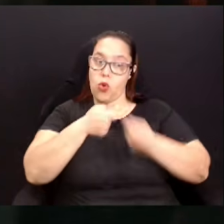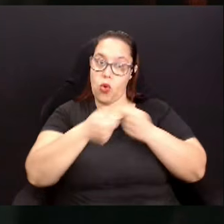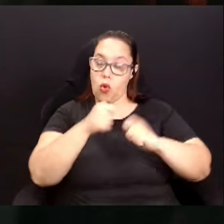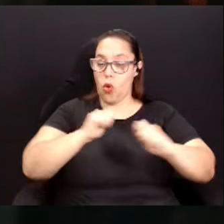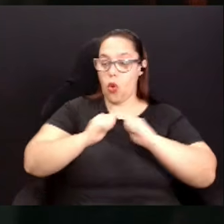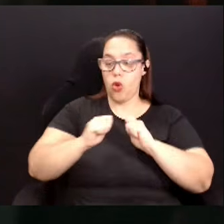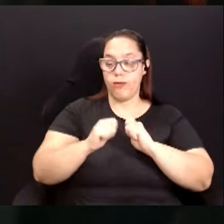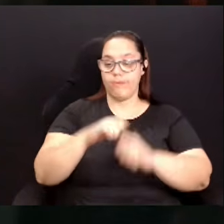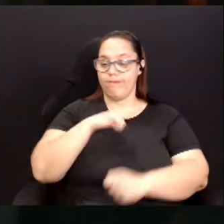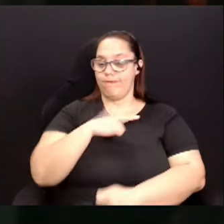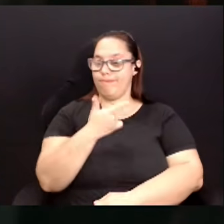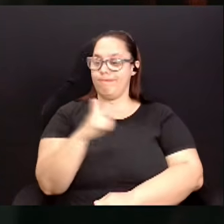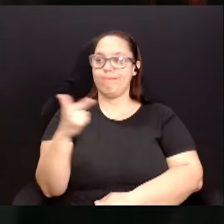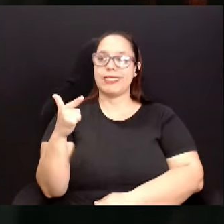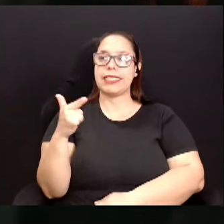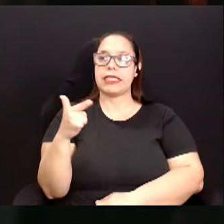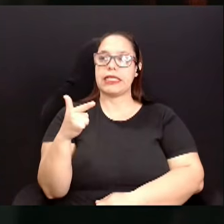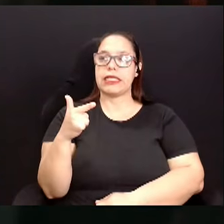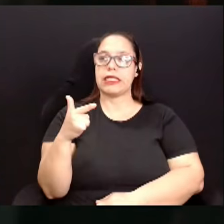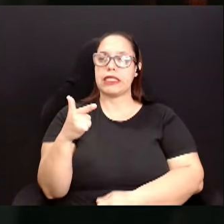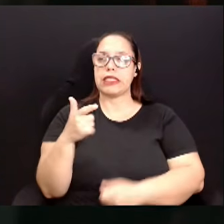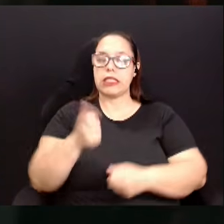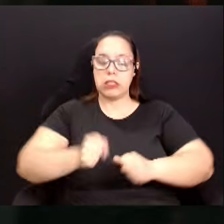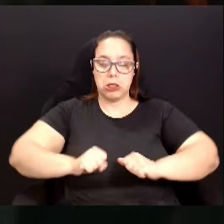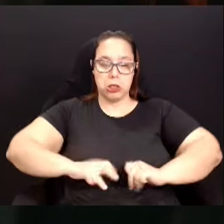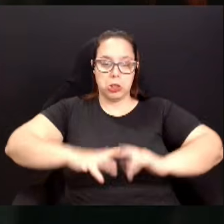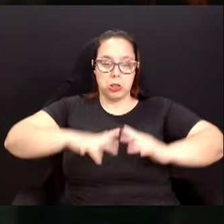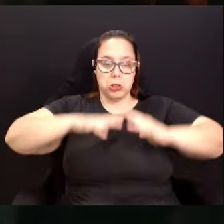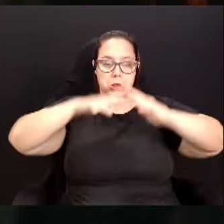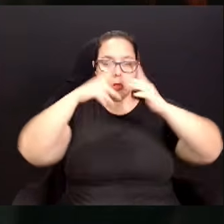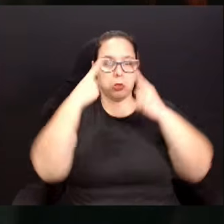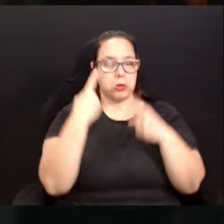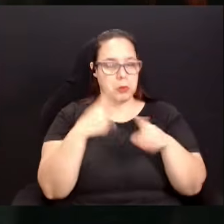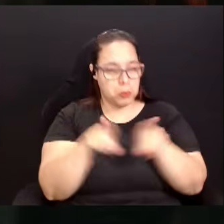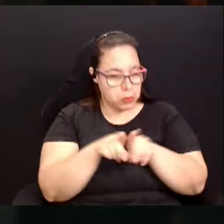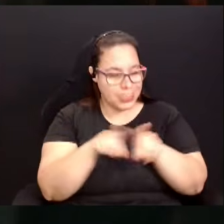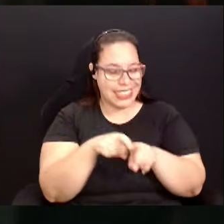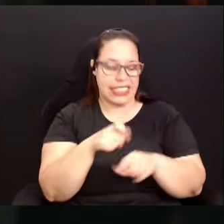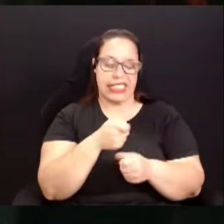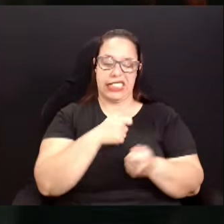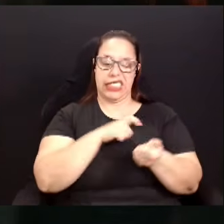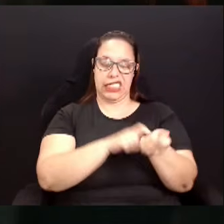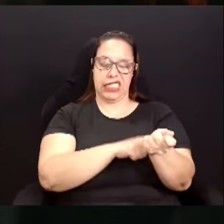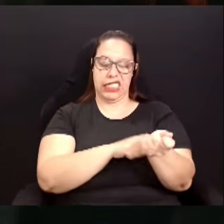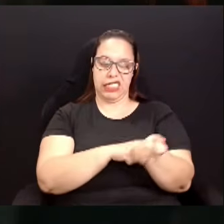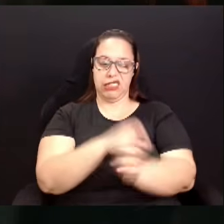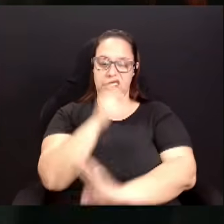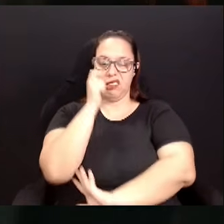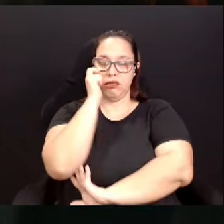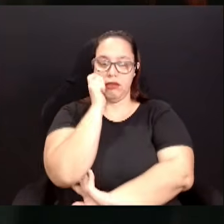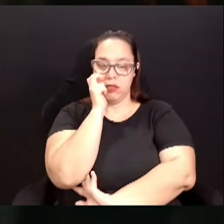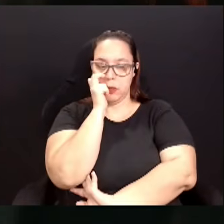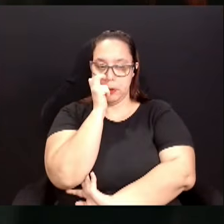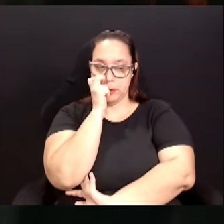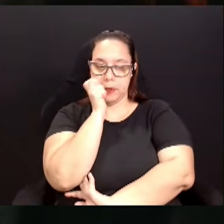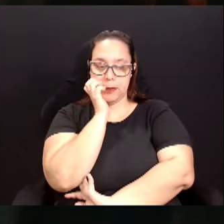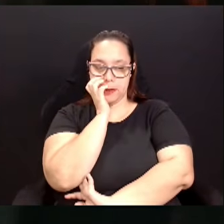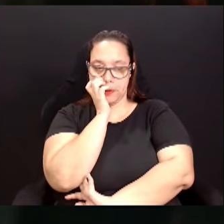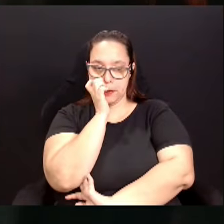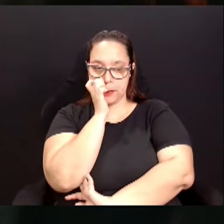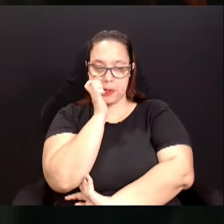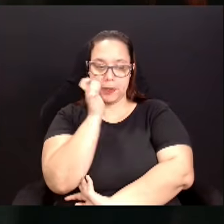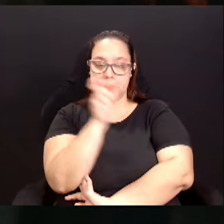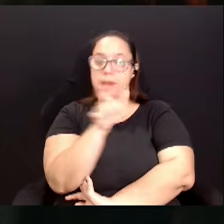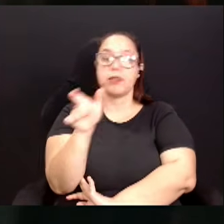não, né, transbordar também, porque chega um momento que incomoda, sim. Nós olhamos para a pessoa que tem